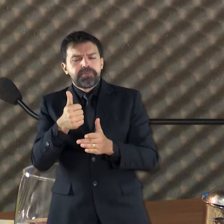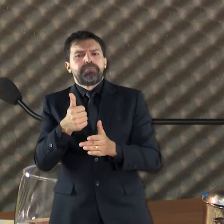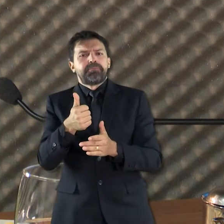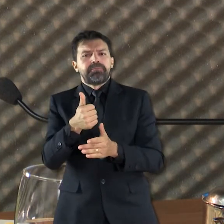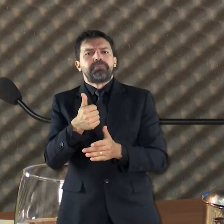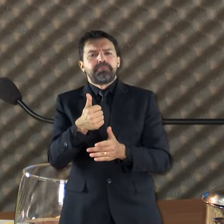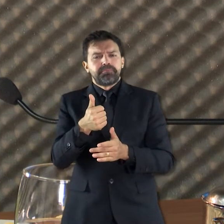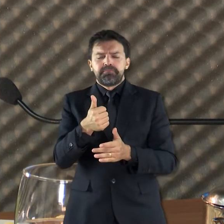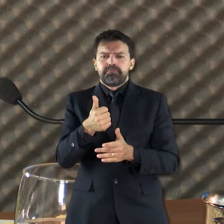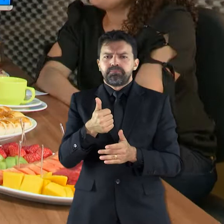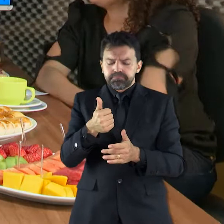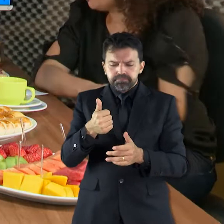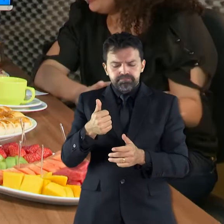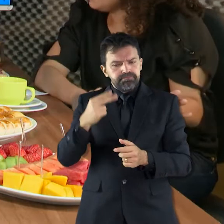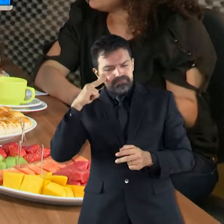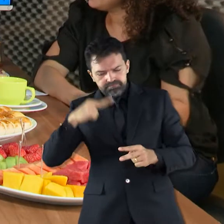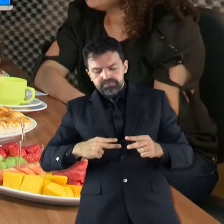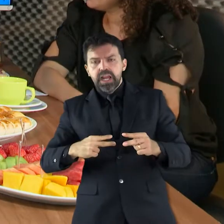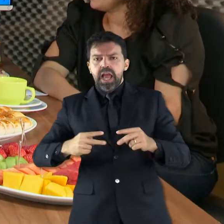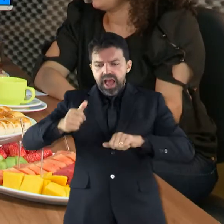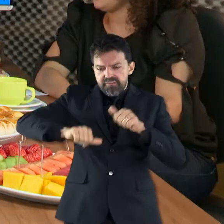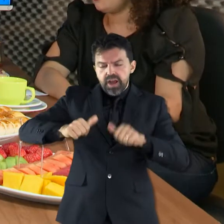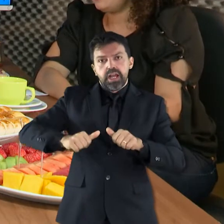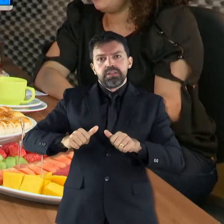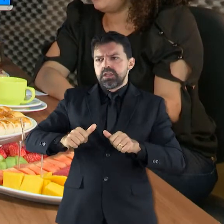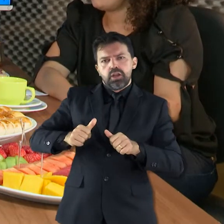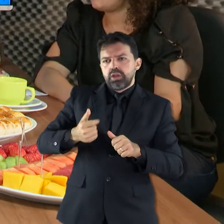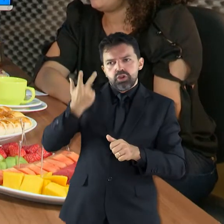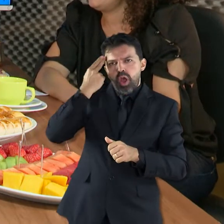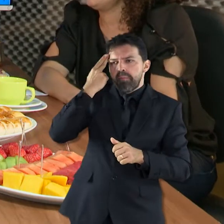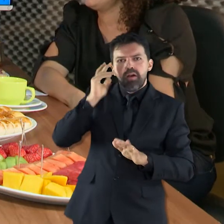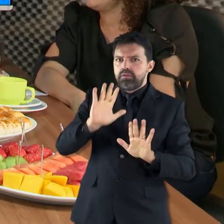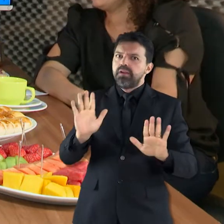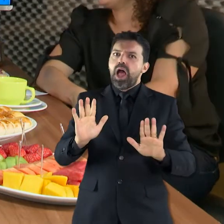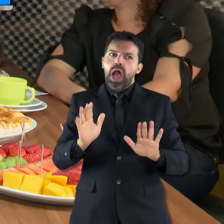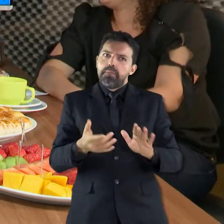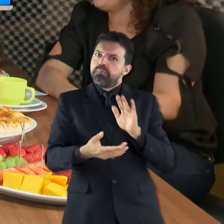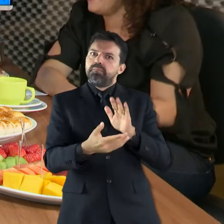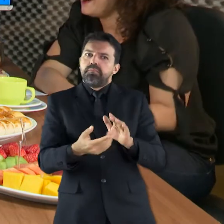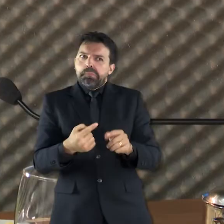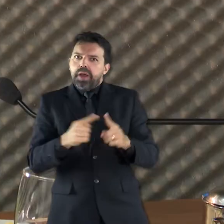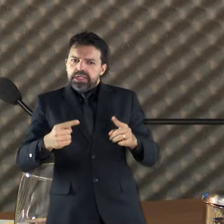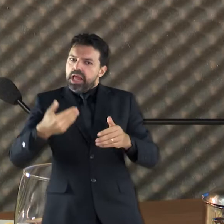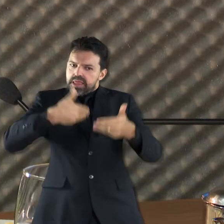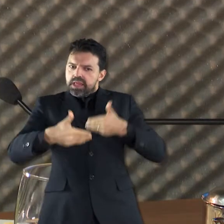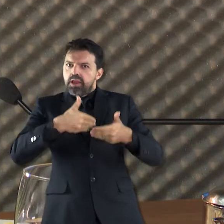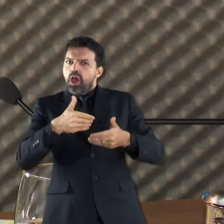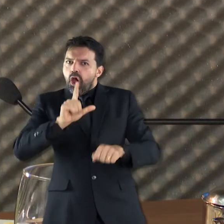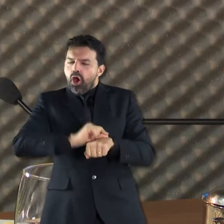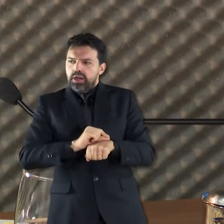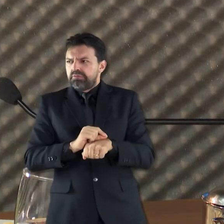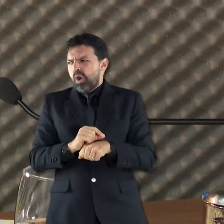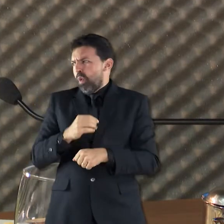né? Não, mas chegou, foi tranquilo? Não, tranquilo na assim. Na hora não, né? Agora, né? Você tá lá, você tá ruim, mas olha pro cara do